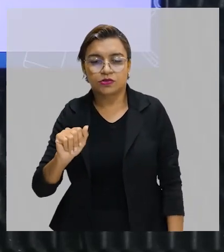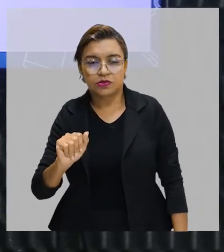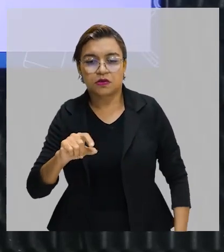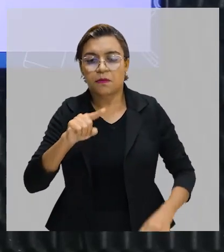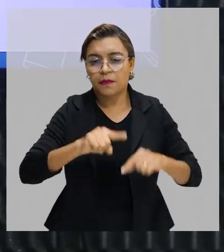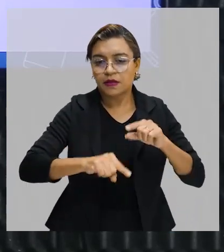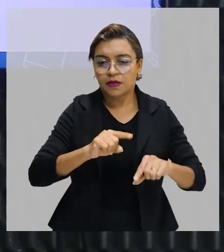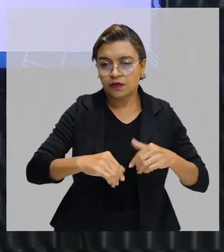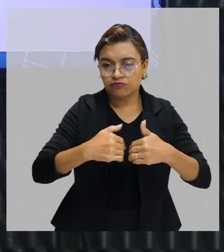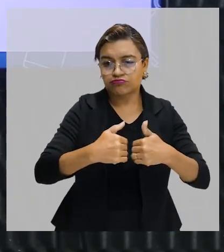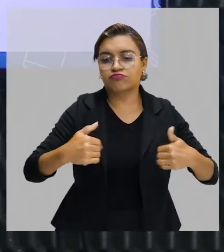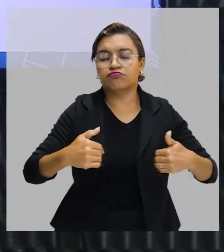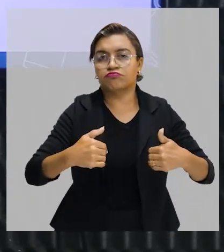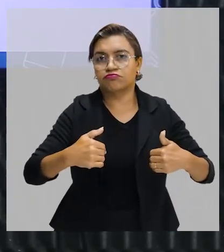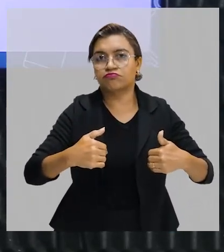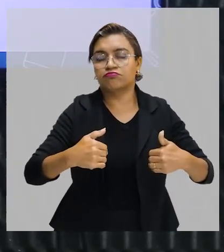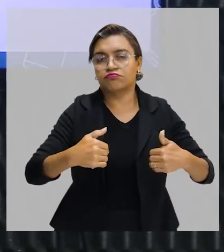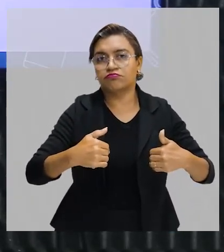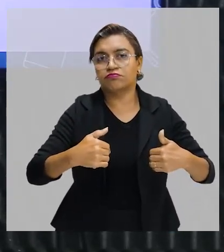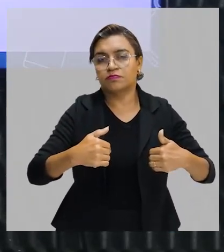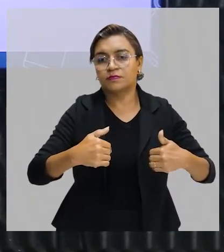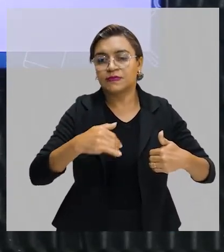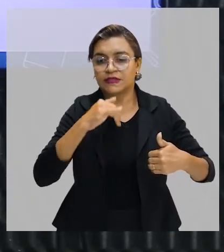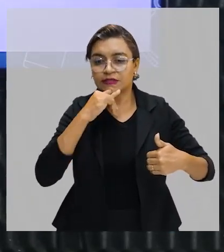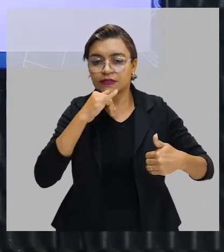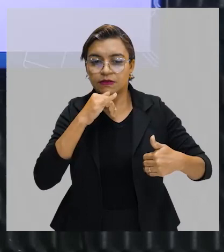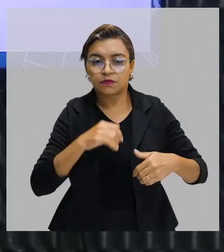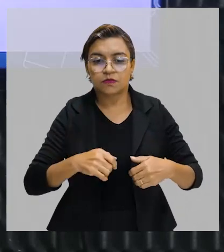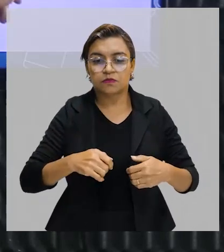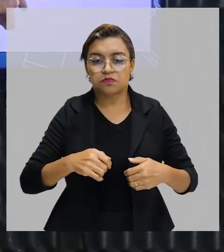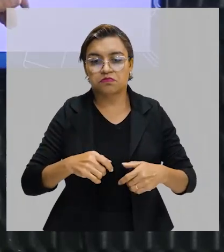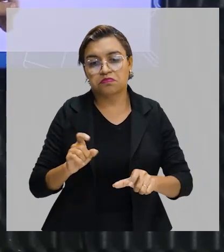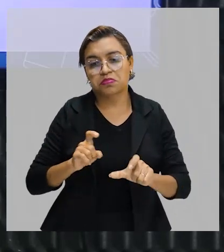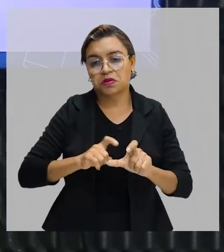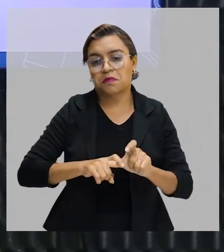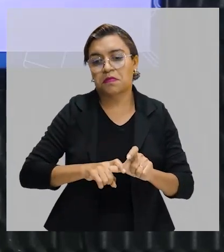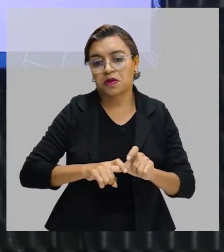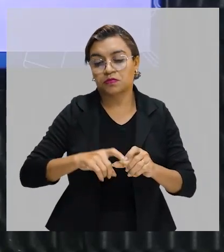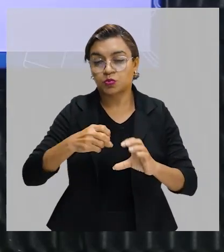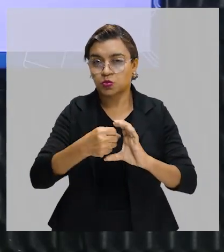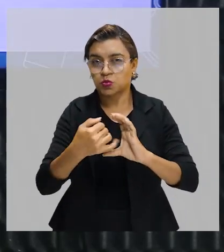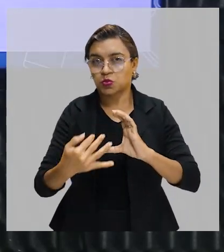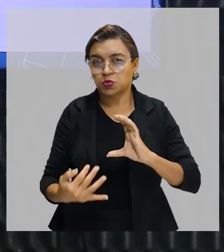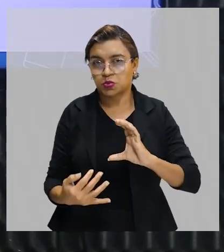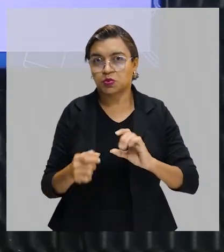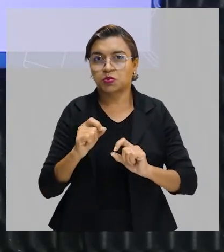fissionável depende de algumas propriedades, certo? Propriedades são essas.